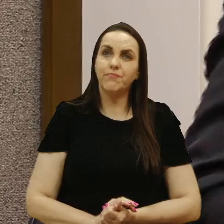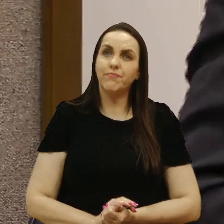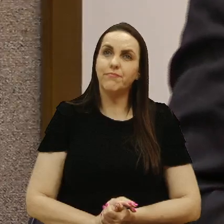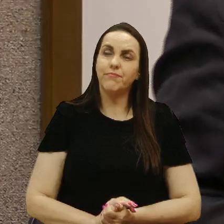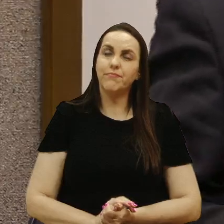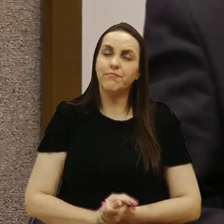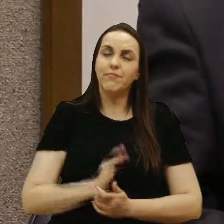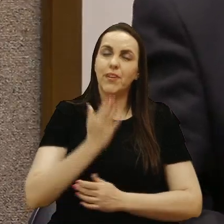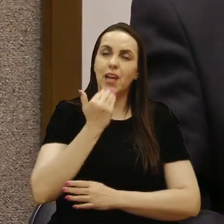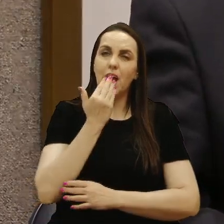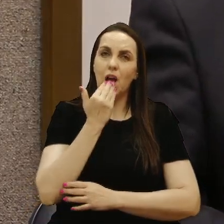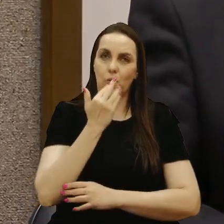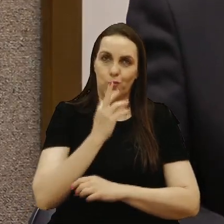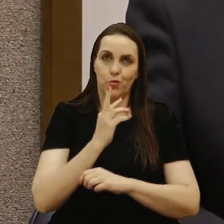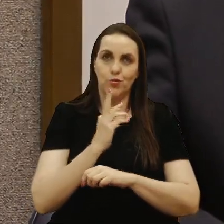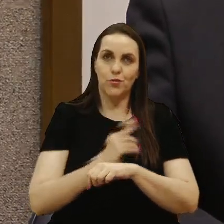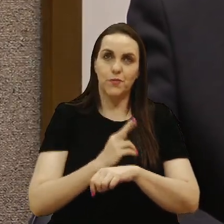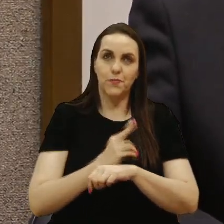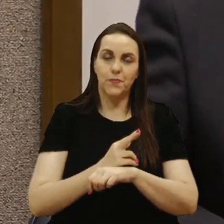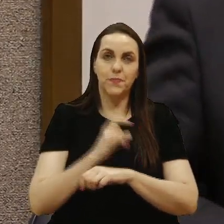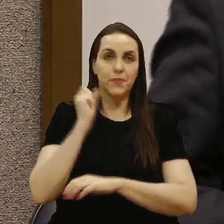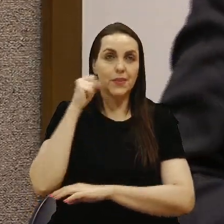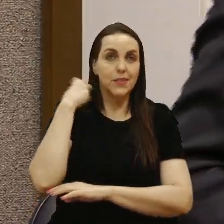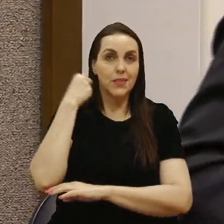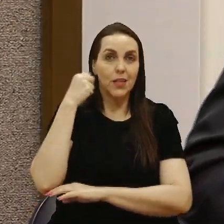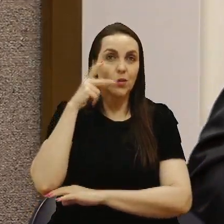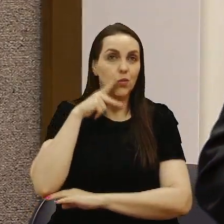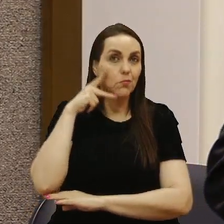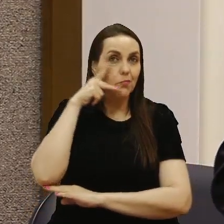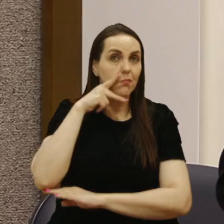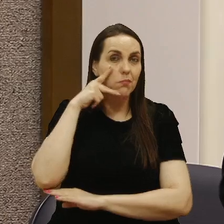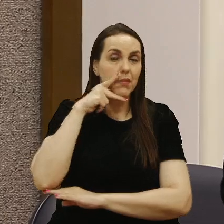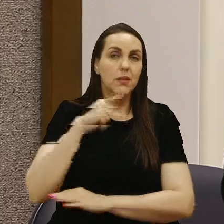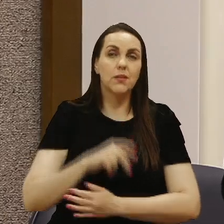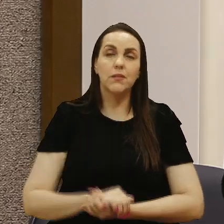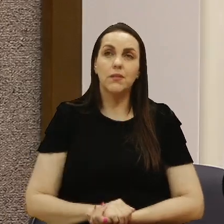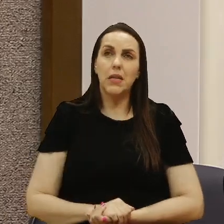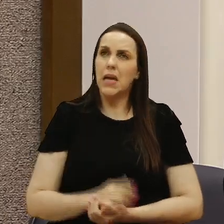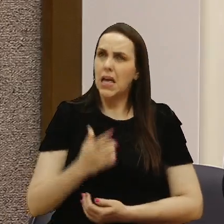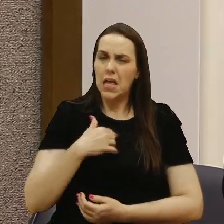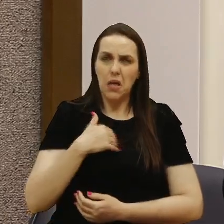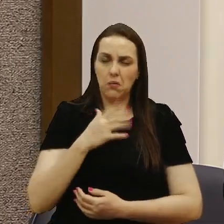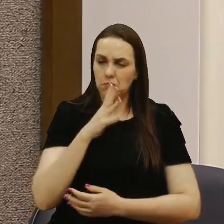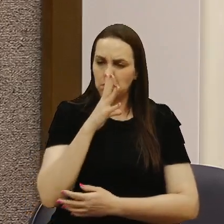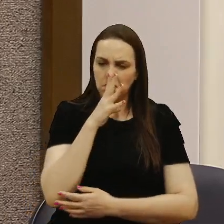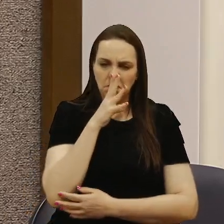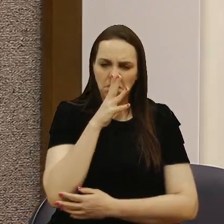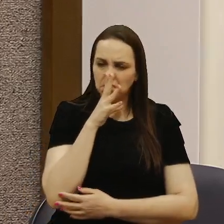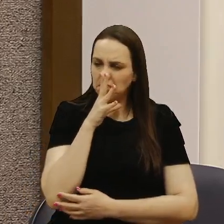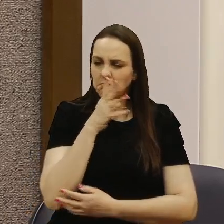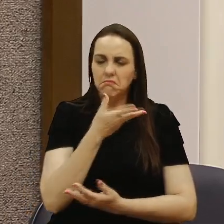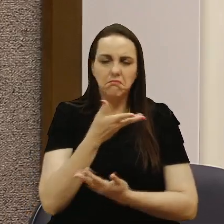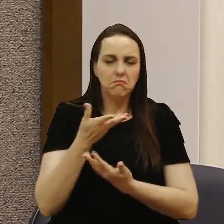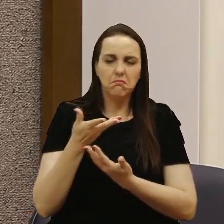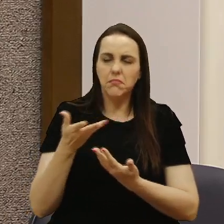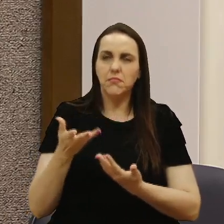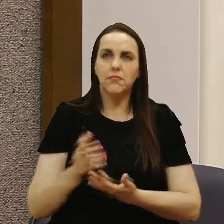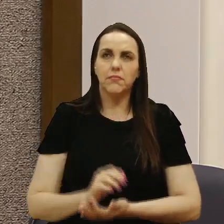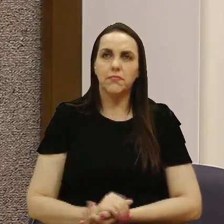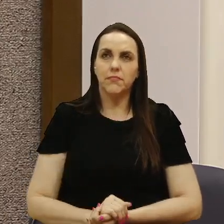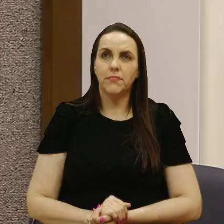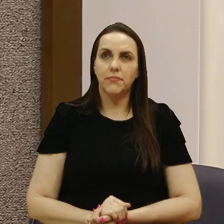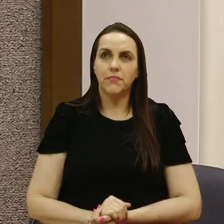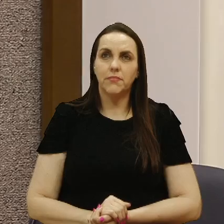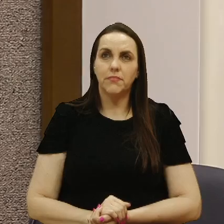num almoço com o Paim, senador Paim, e fiquei impressionado com